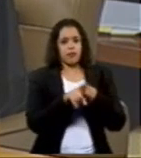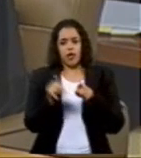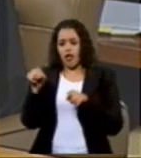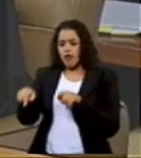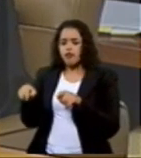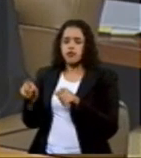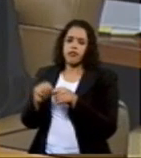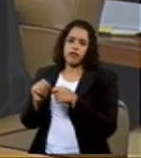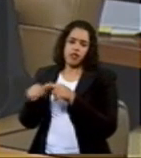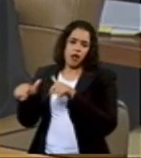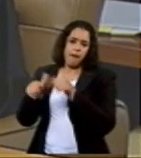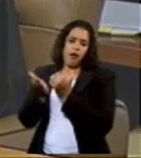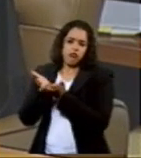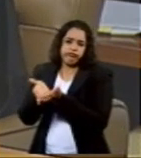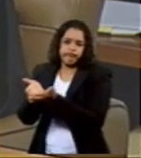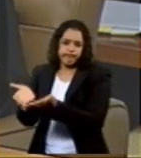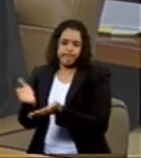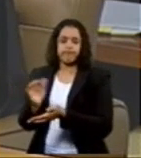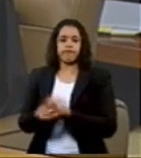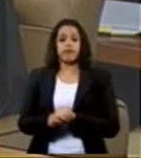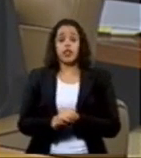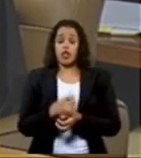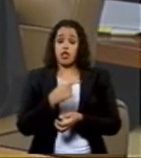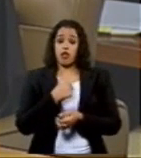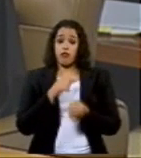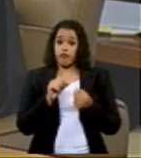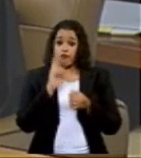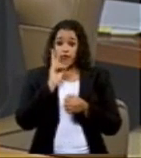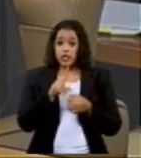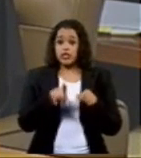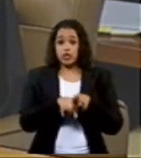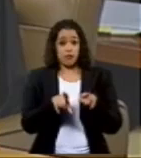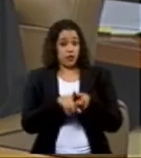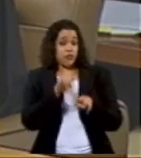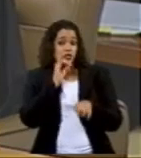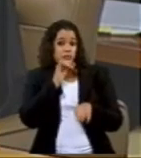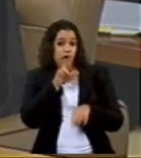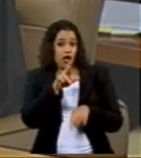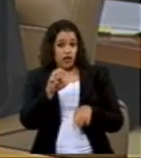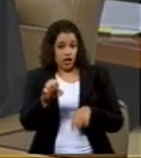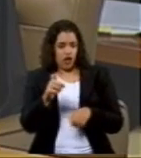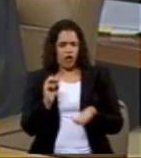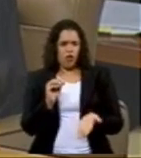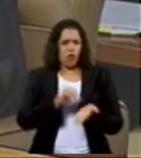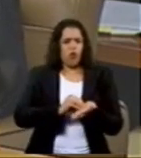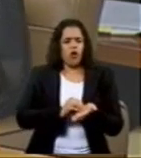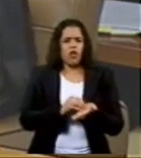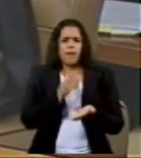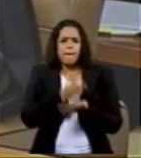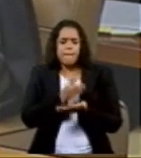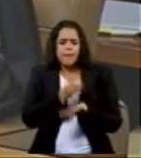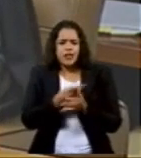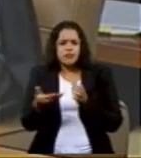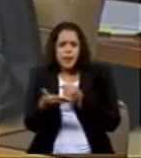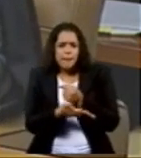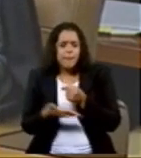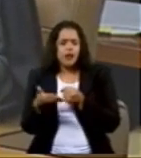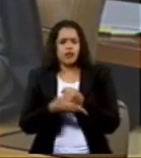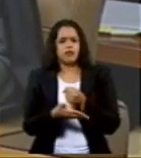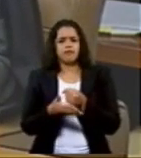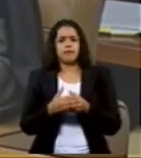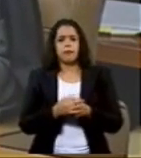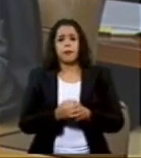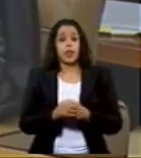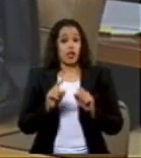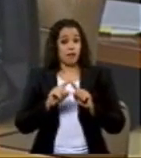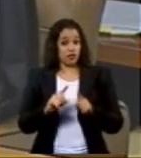trabalhadores. Faço referência a recursos extraordinários interpostos com o mesmo fundamento, mas,